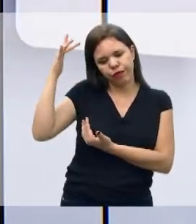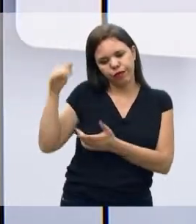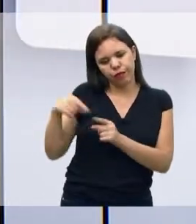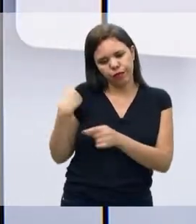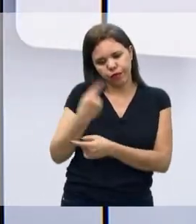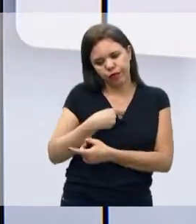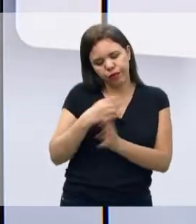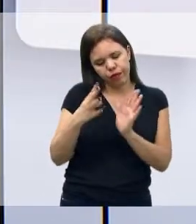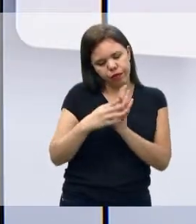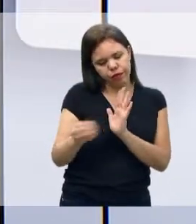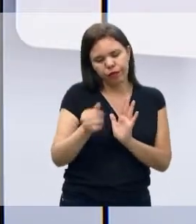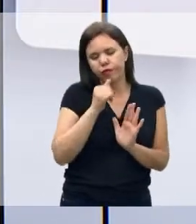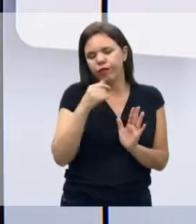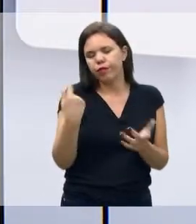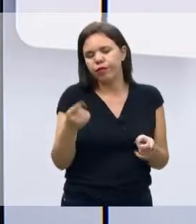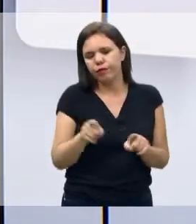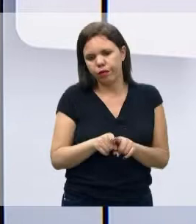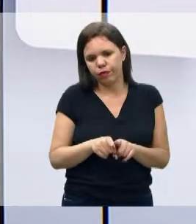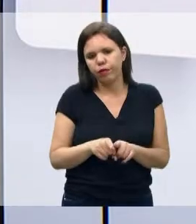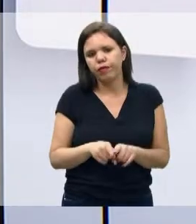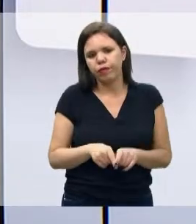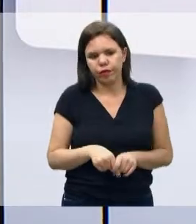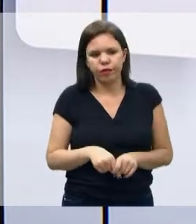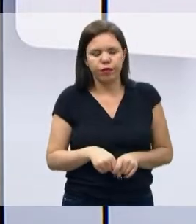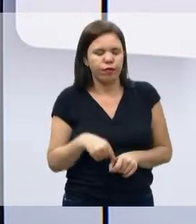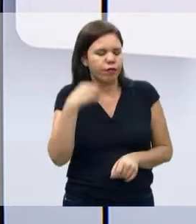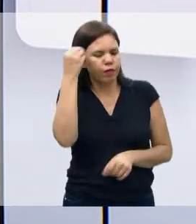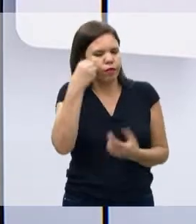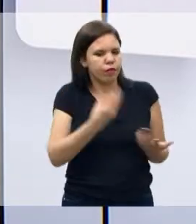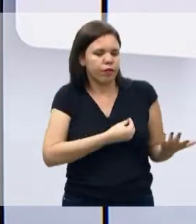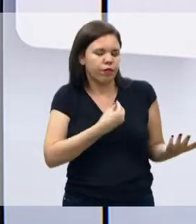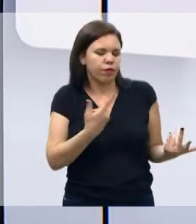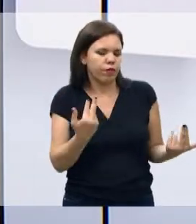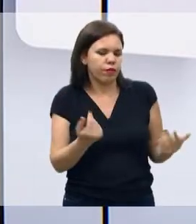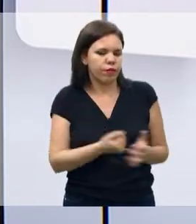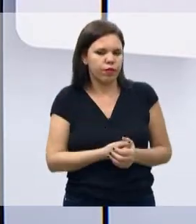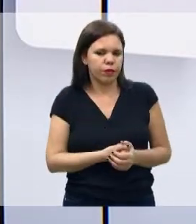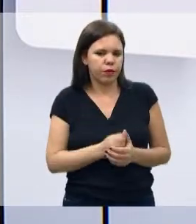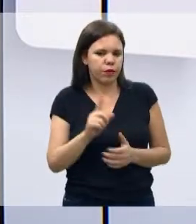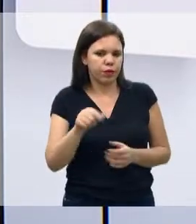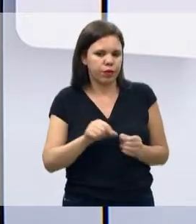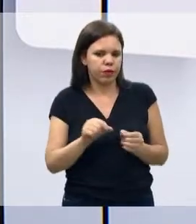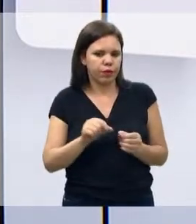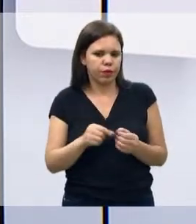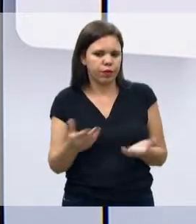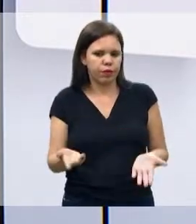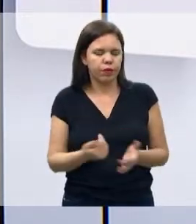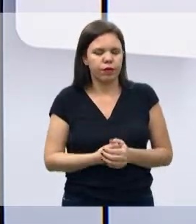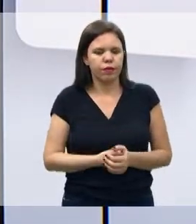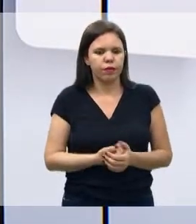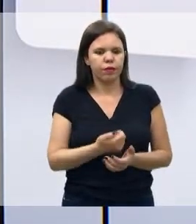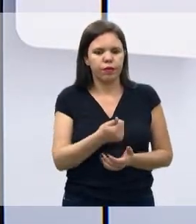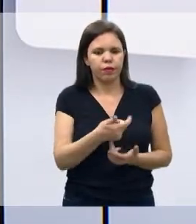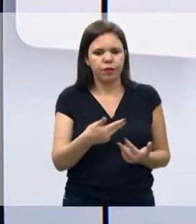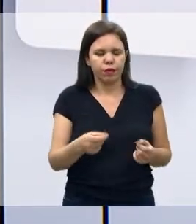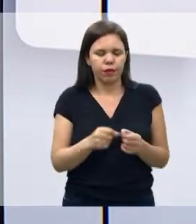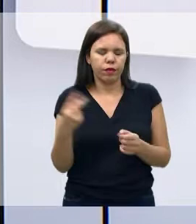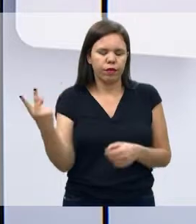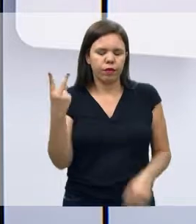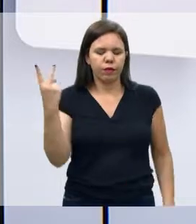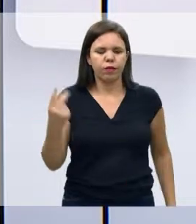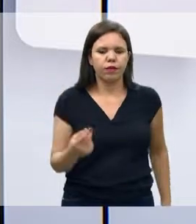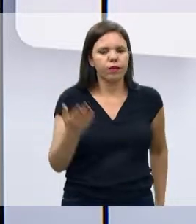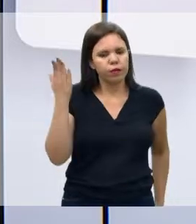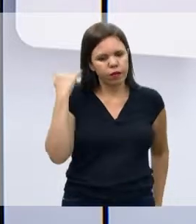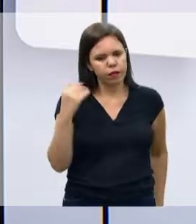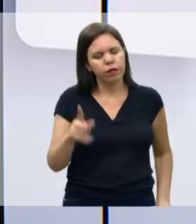para nós, né, de alguma forma ou de outra, como uma experiência de vida. Então é isso que a gente tem que fazer, nas pequenas coisas, valorizar,